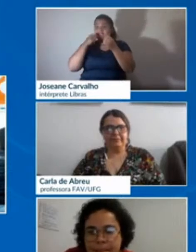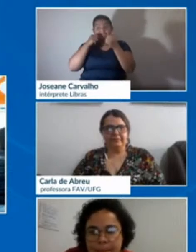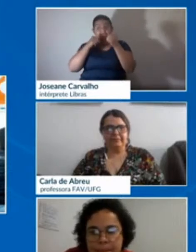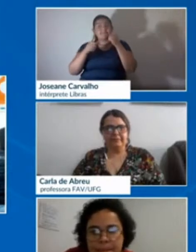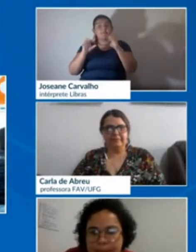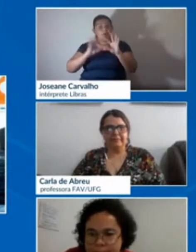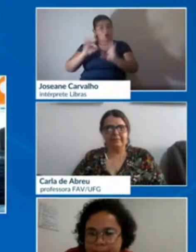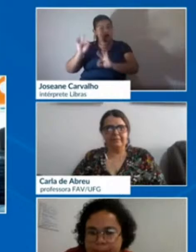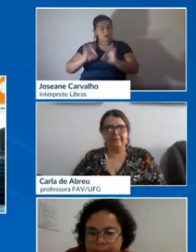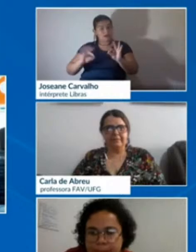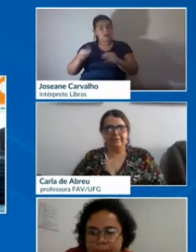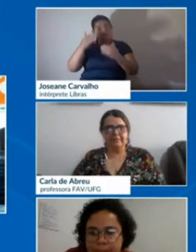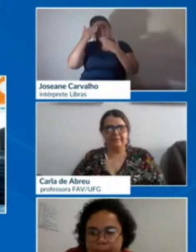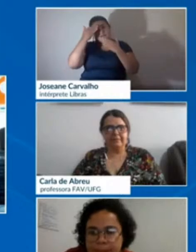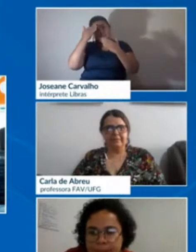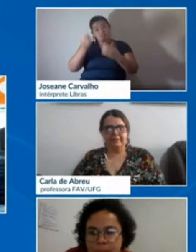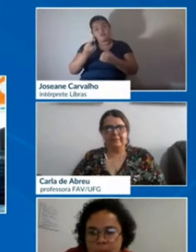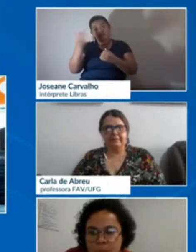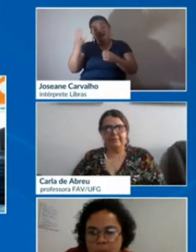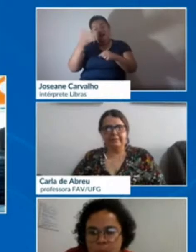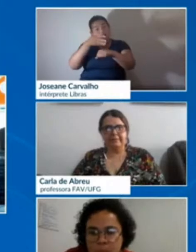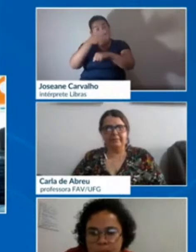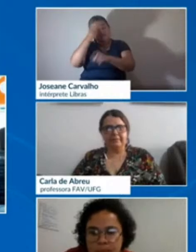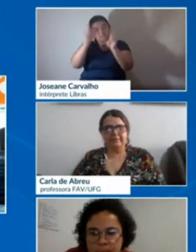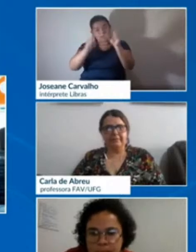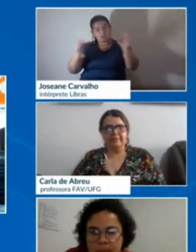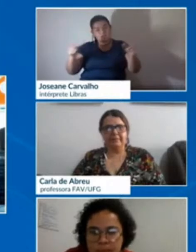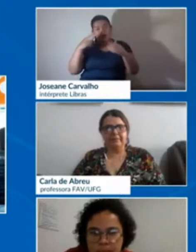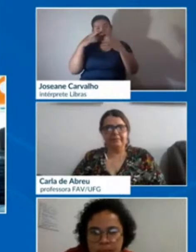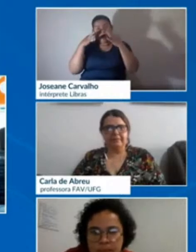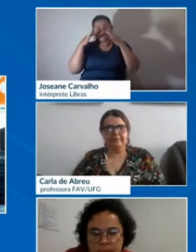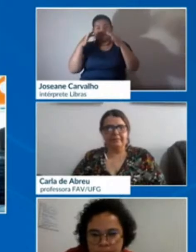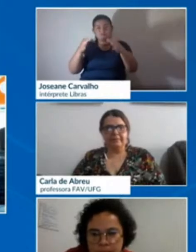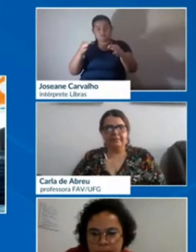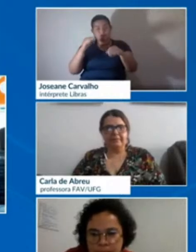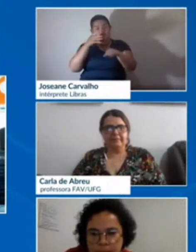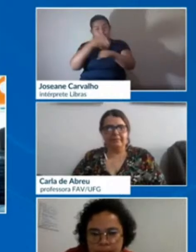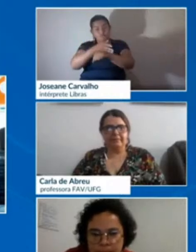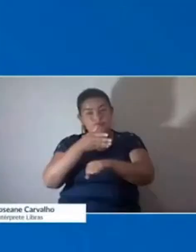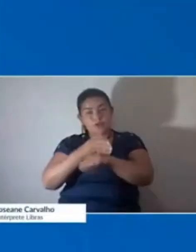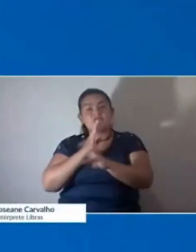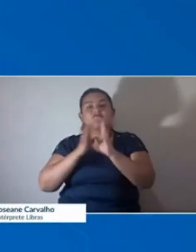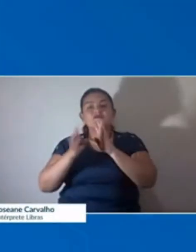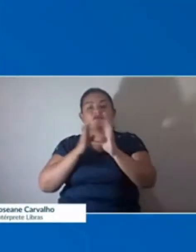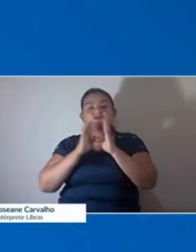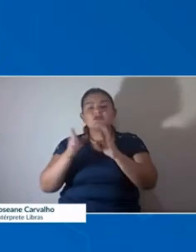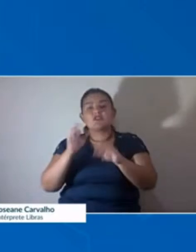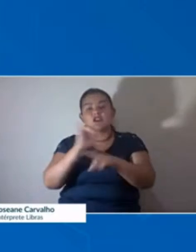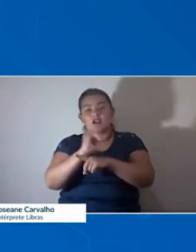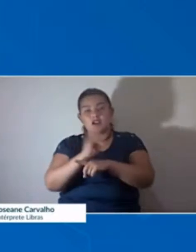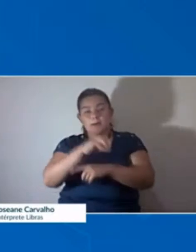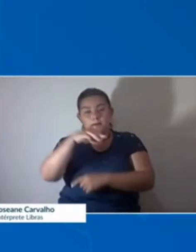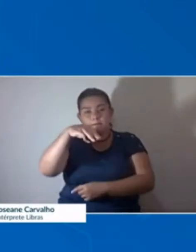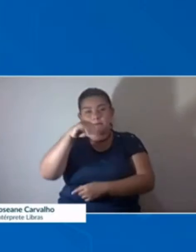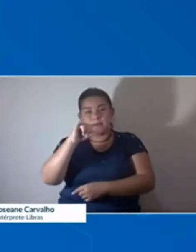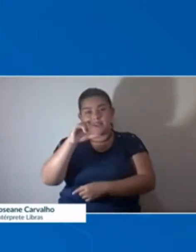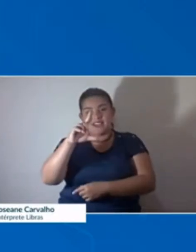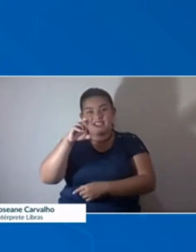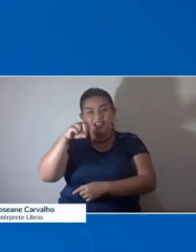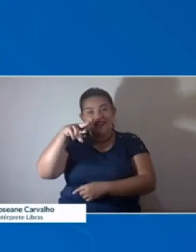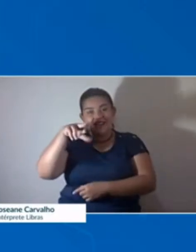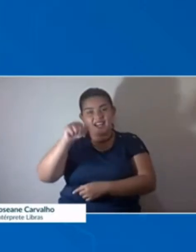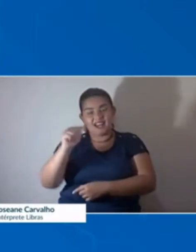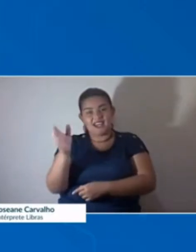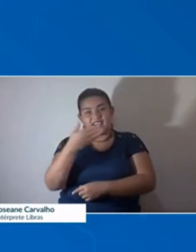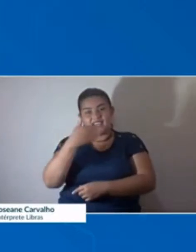queria agradecer várias pessoas que estão assistindo a gente no Facebook, no YouTube, como a Milena Carvalho, a Cláudia Ramos, o Marcos